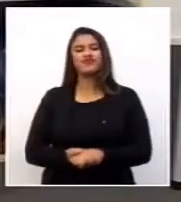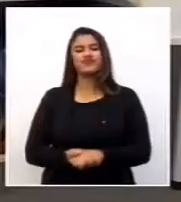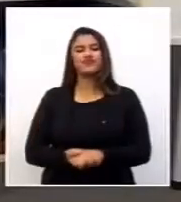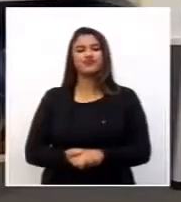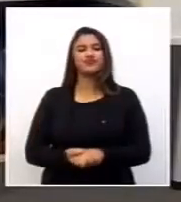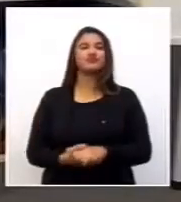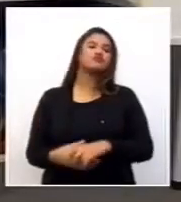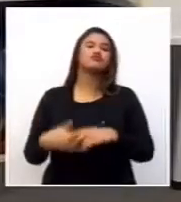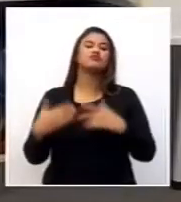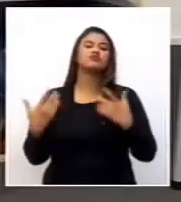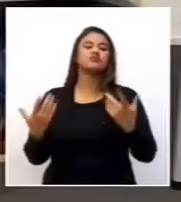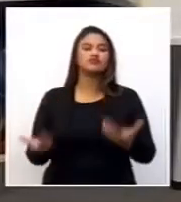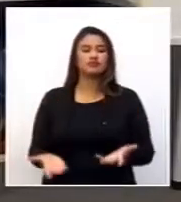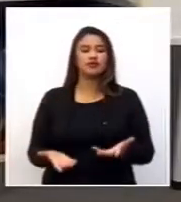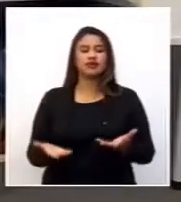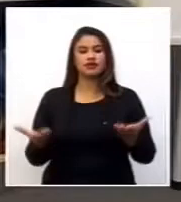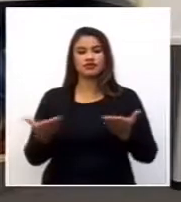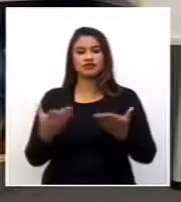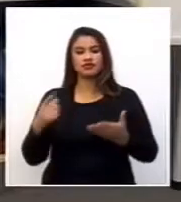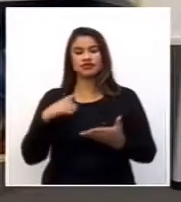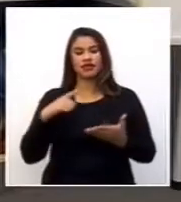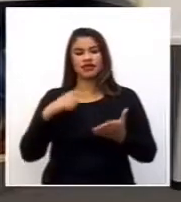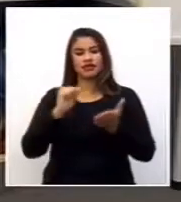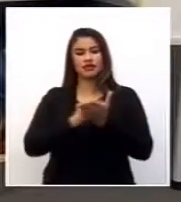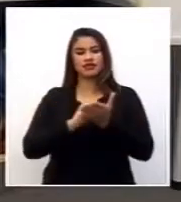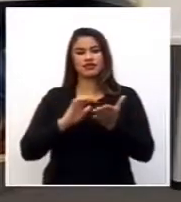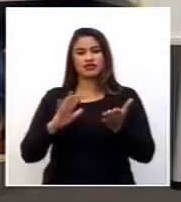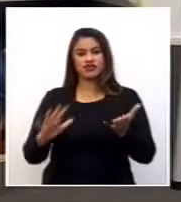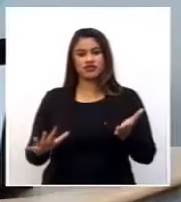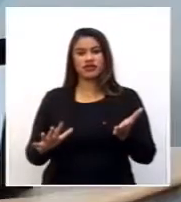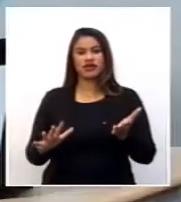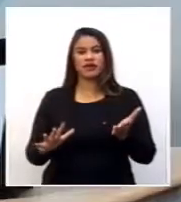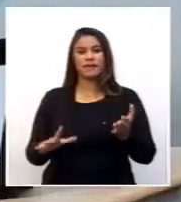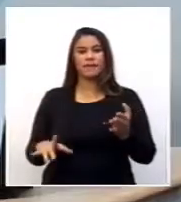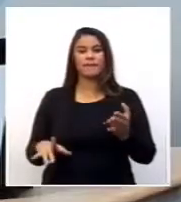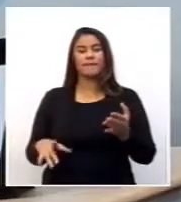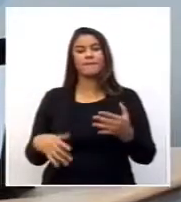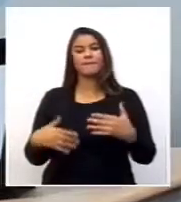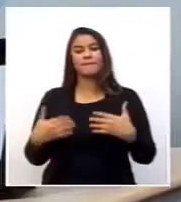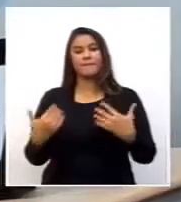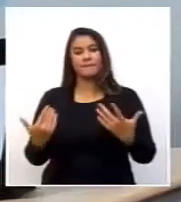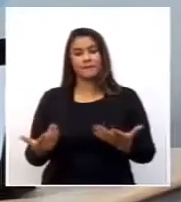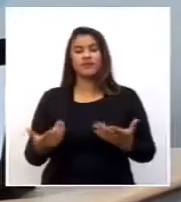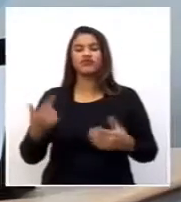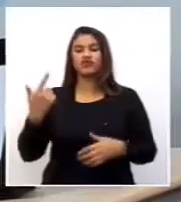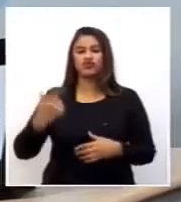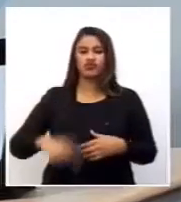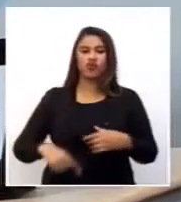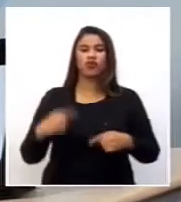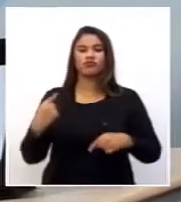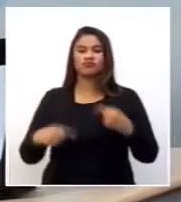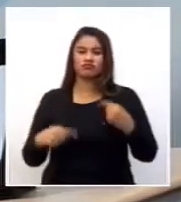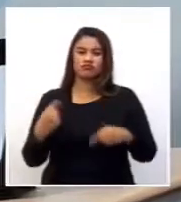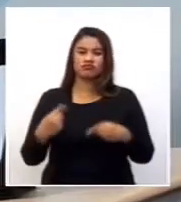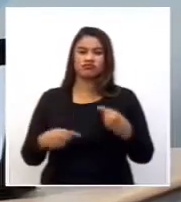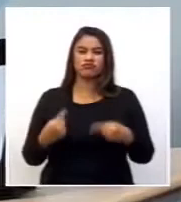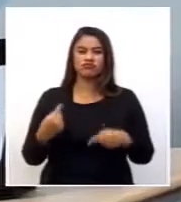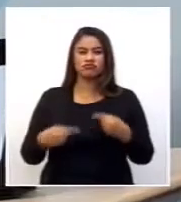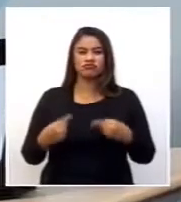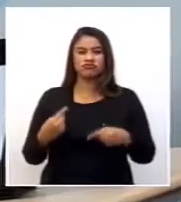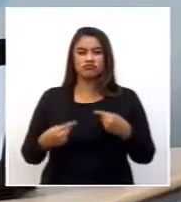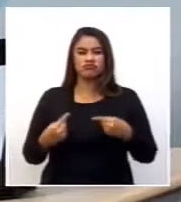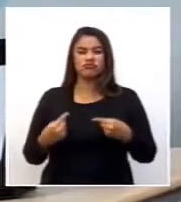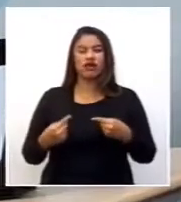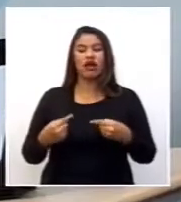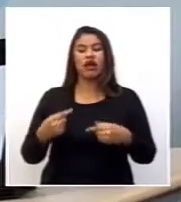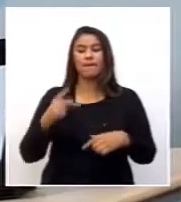nós vamos participar de uma atividade, né, e aí alguns questionamentos vão ser destacados para os professores